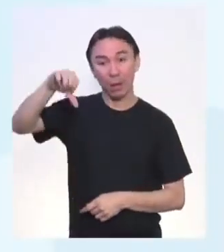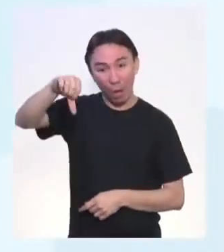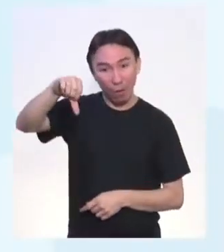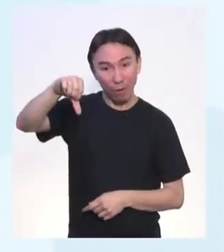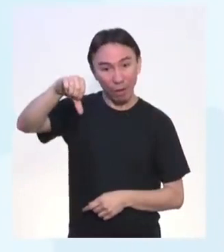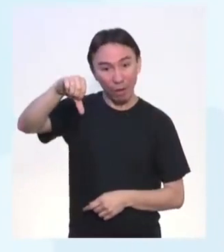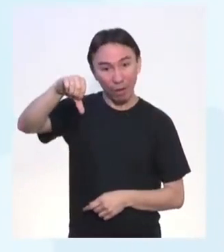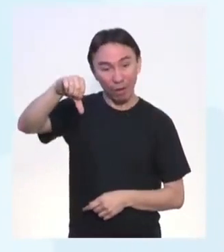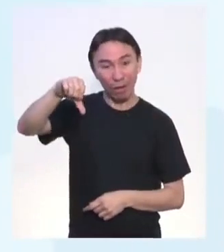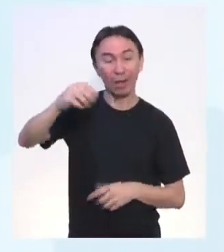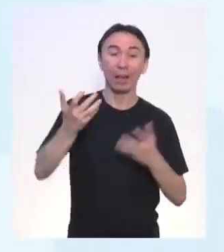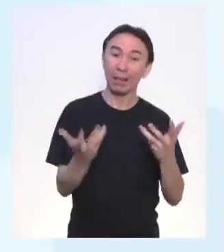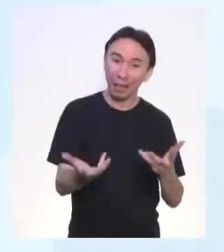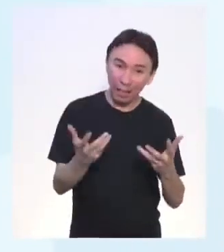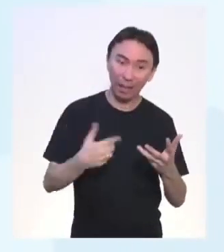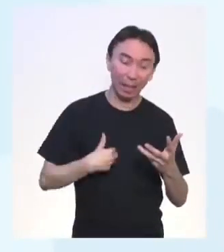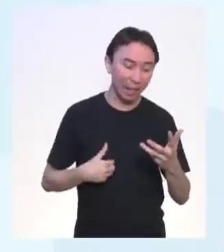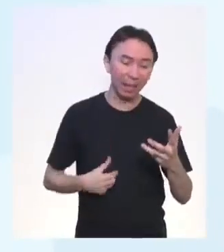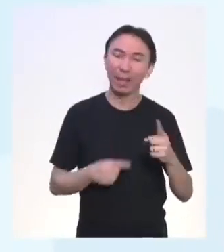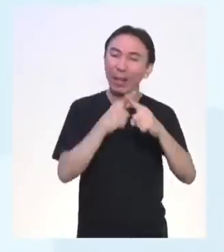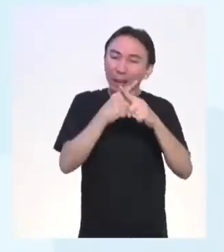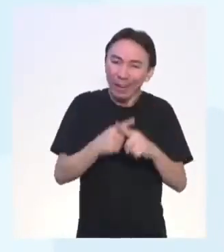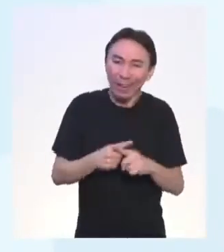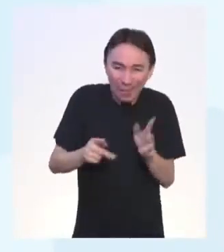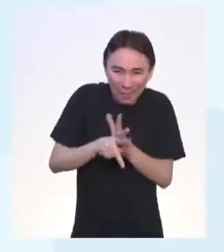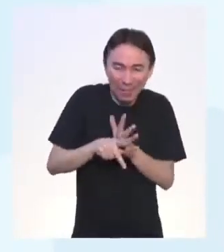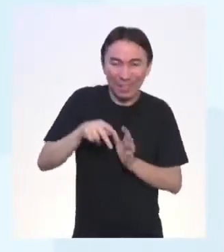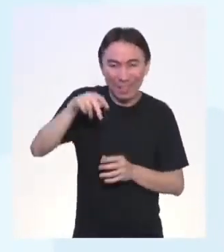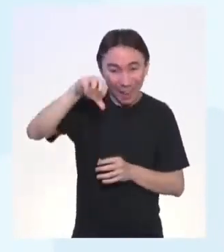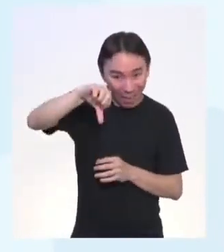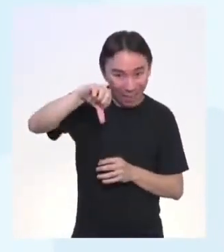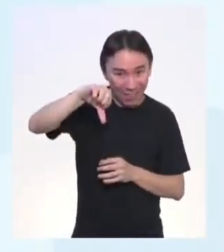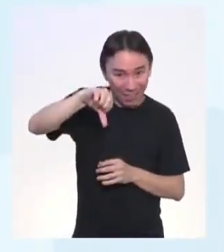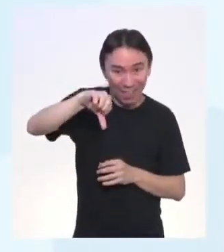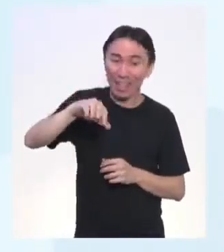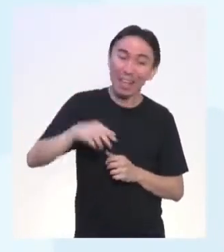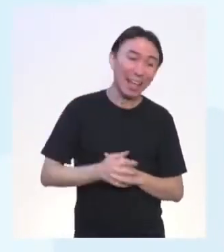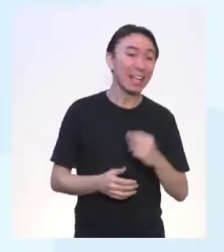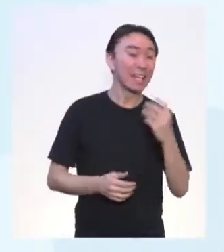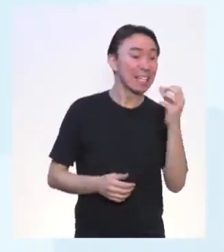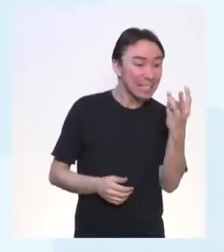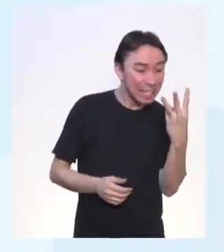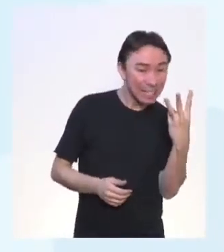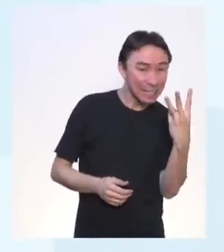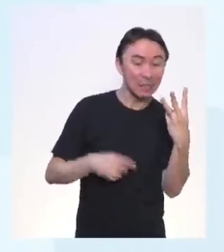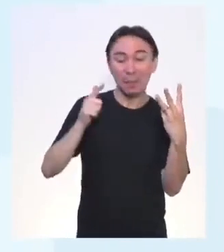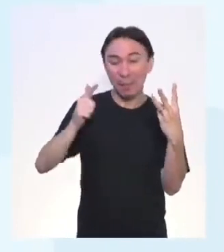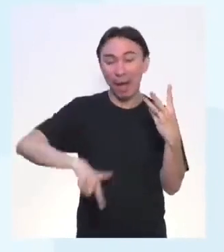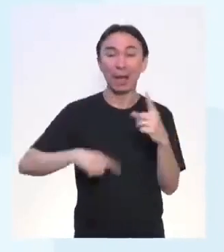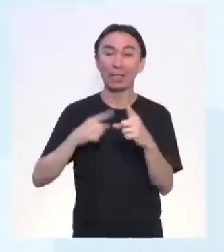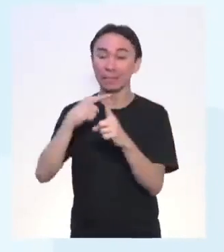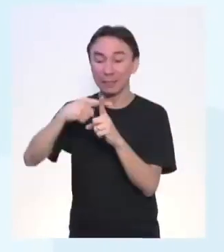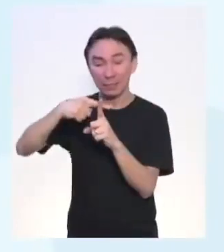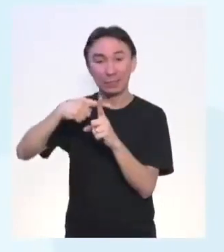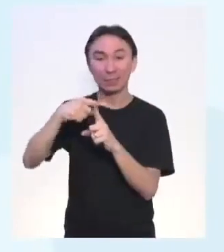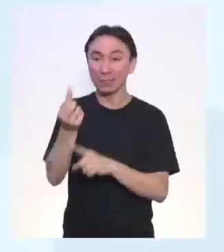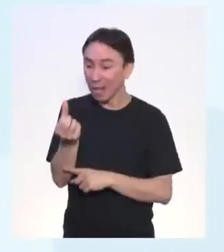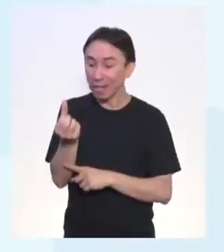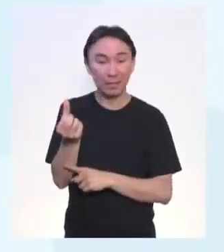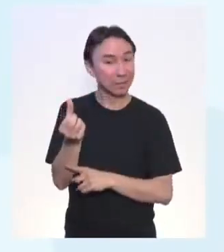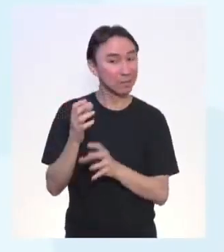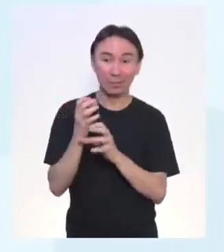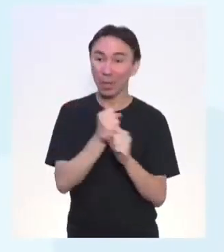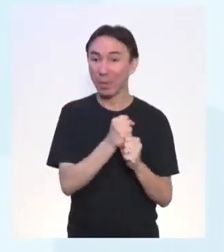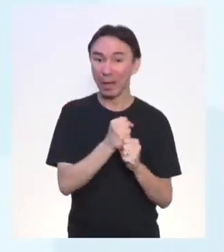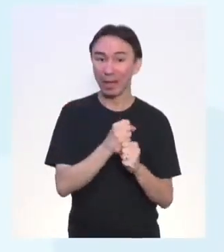gente quiser a tabuada do 9, basta somar os resultados da linha 3 com a linha 6. Olha lá, ó. 3 mais 6 dá um 9,